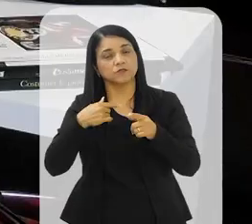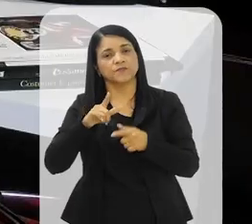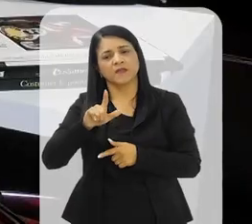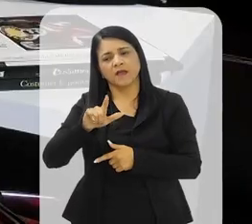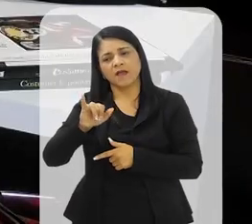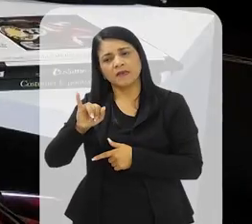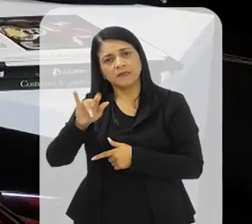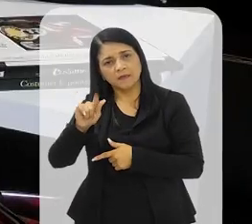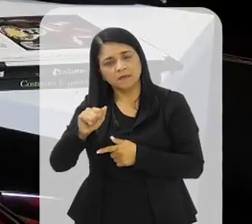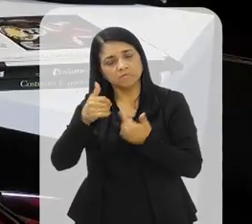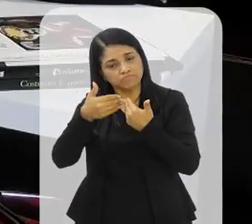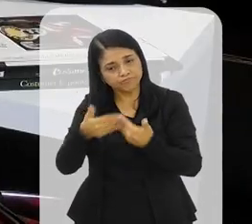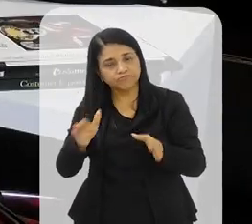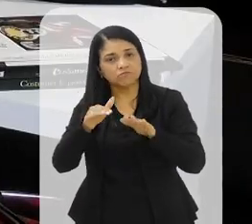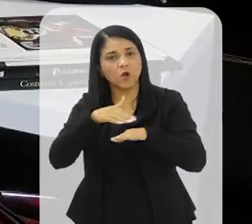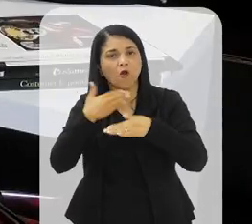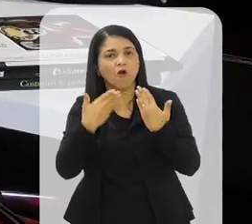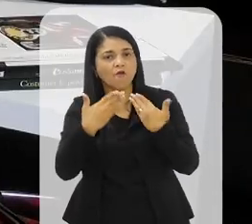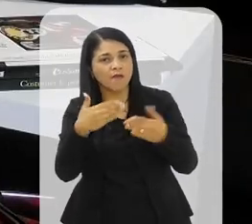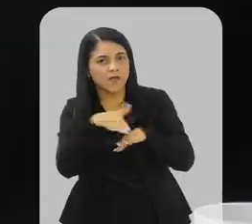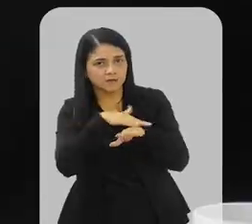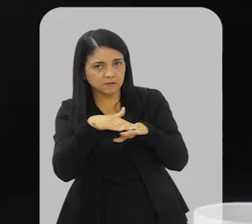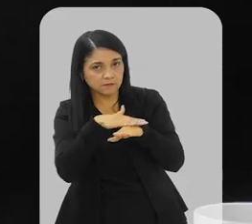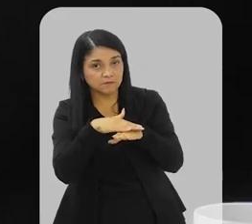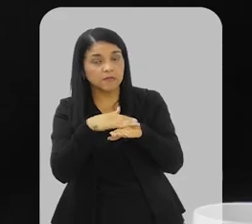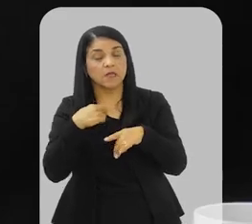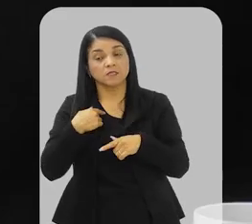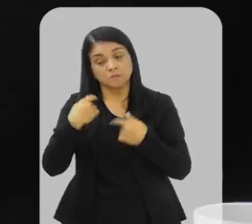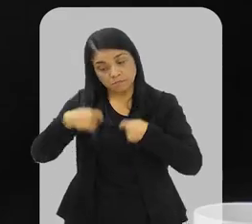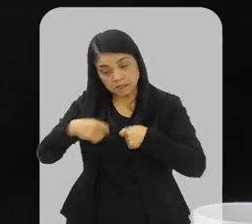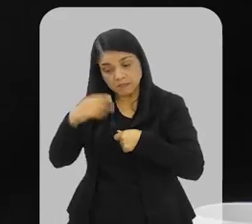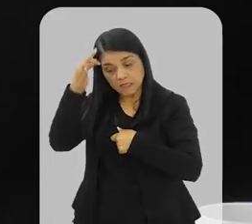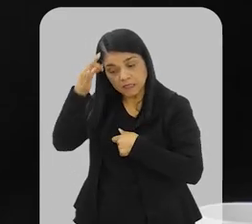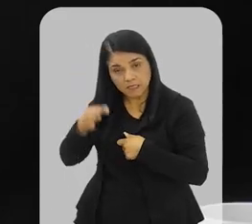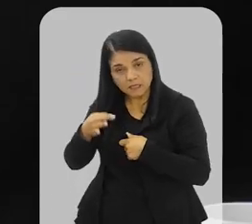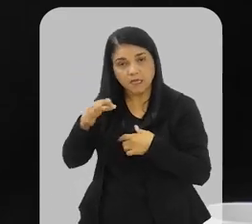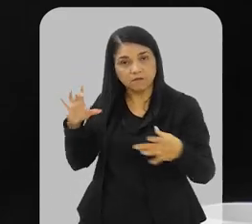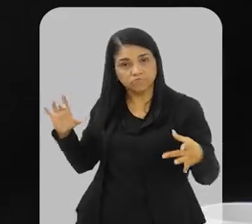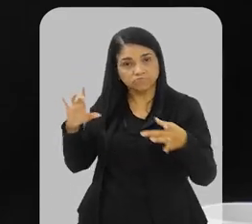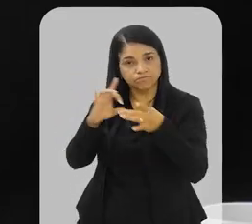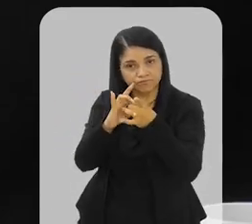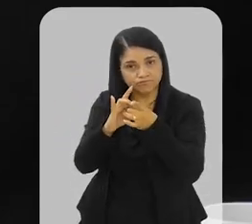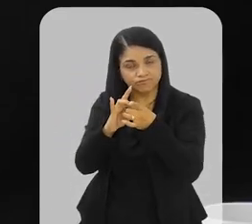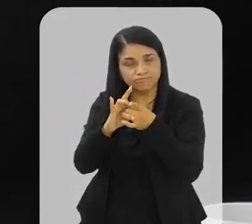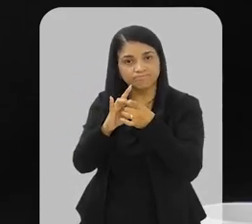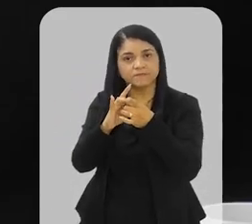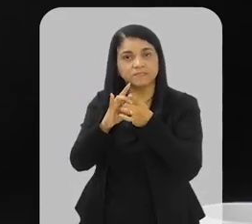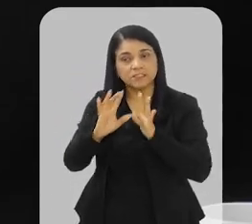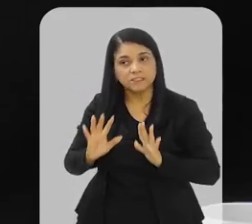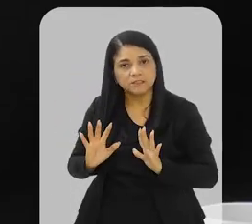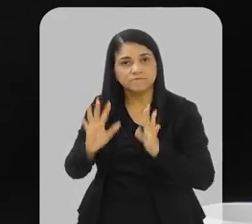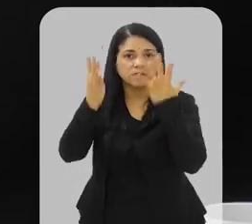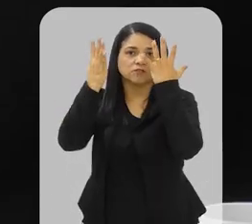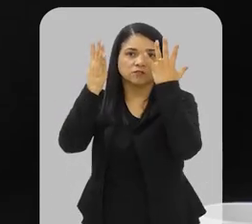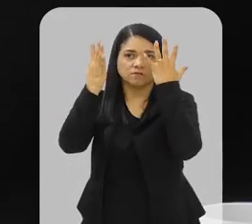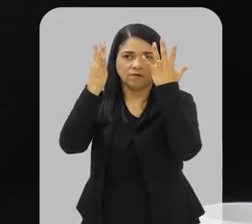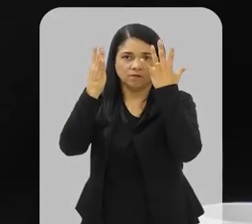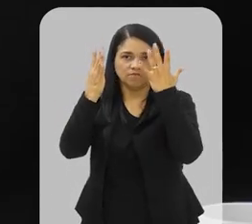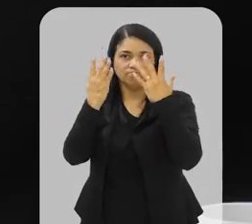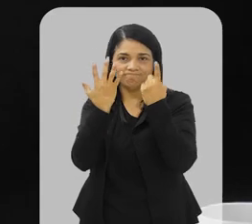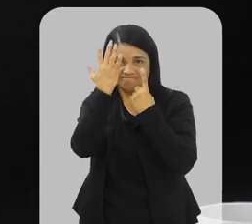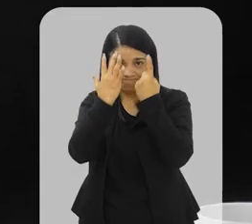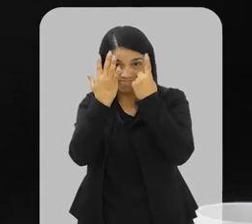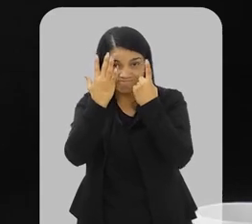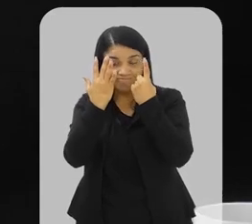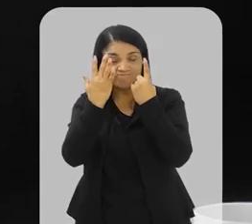acho que tem Maura eu acho que tem eu acho que acho que a a liga abriu eh conversas mas a gente precisa entender que a gente faz